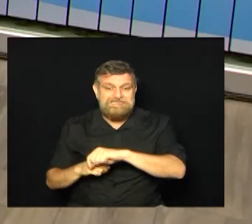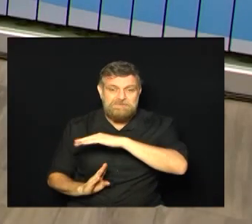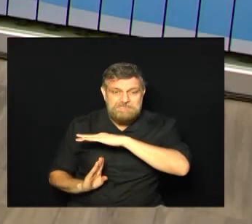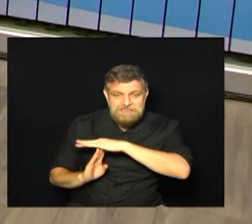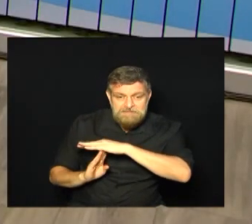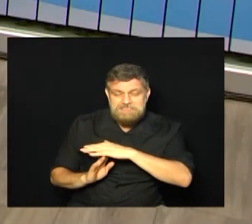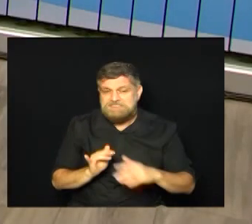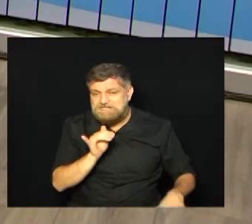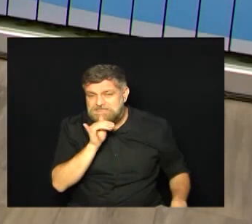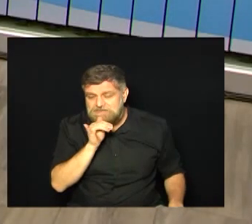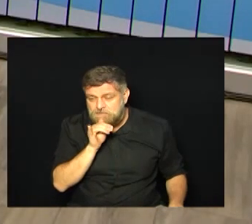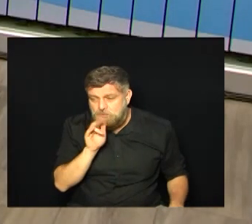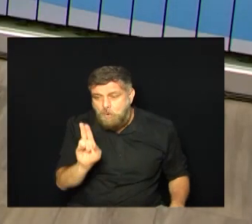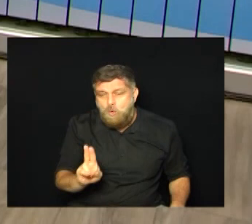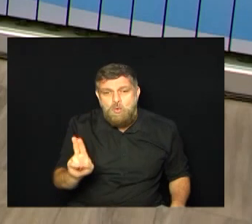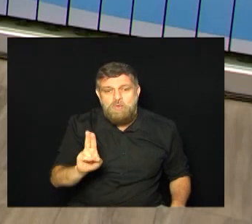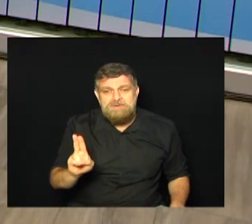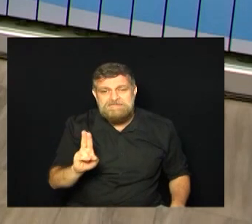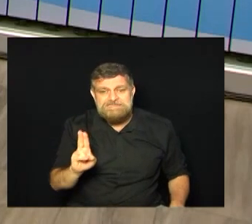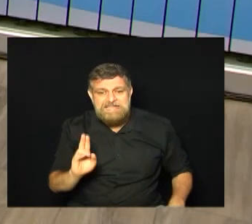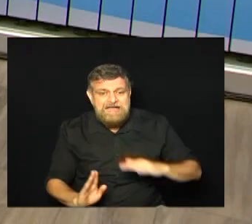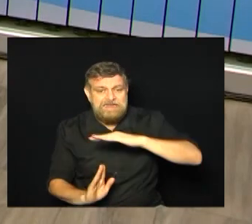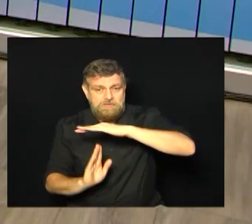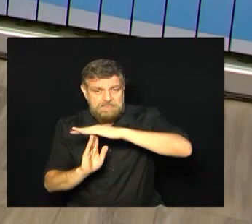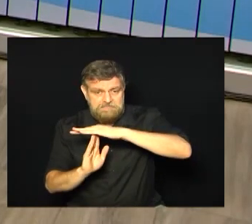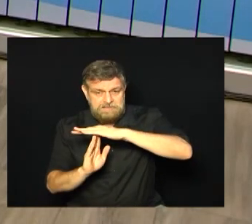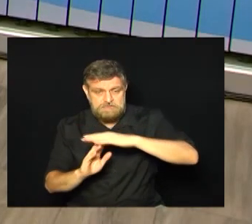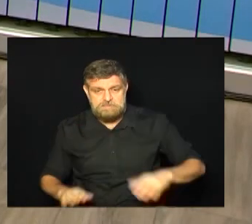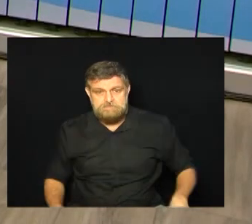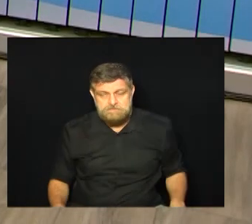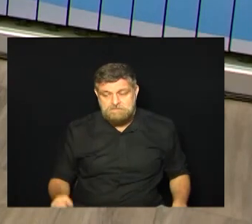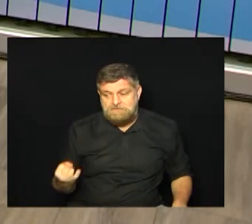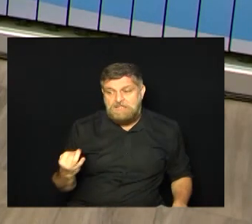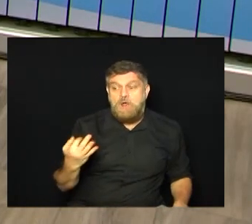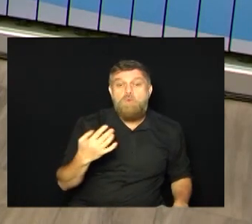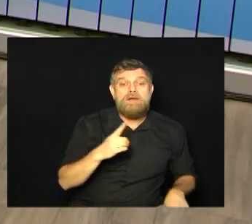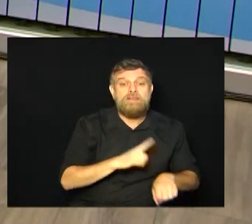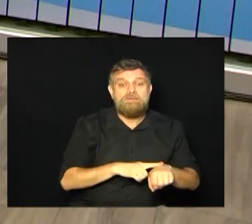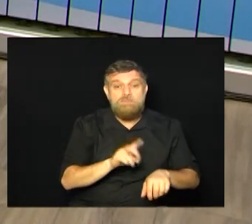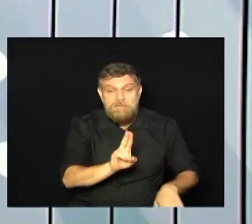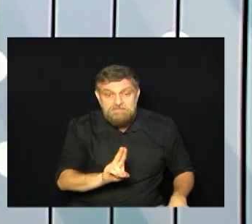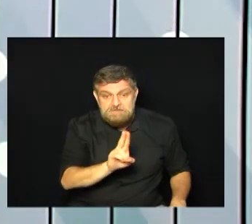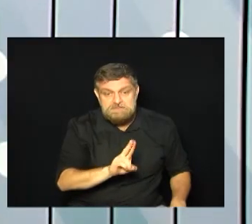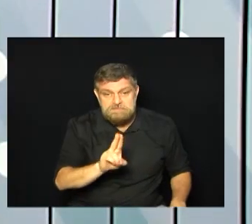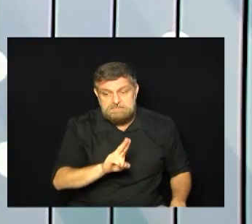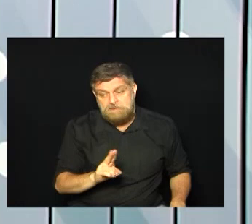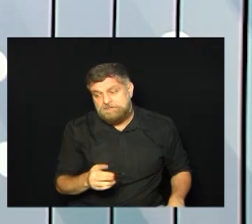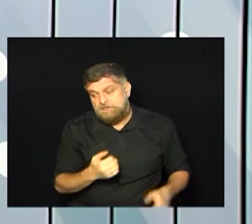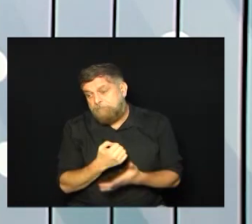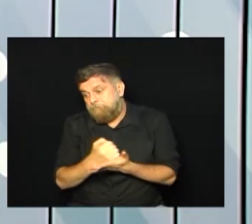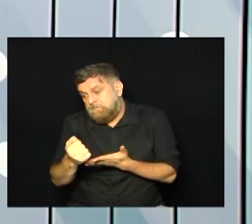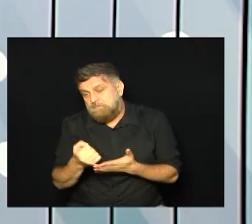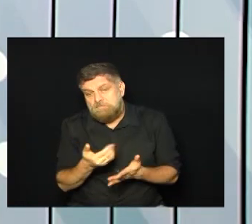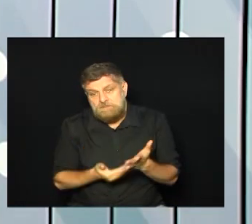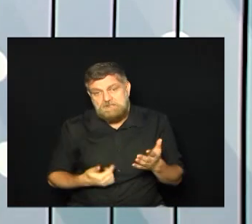então você pode usar até tanto, né? Até quando? Então é isso que você tem que verificar também. Luciane, olha só,